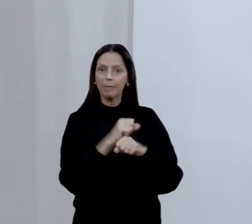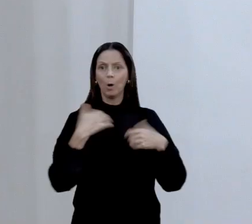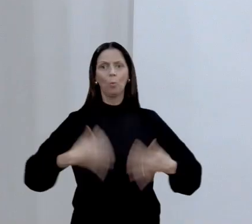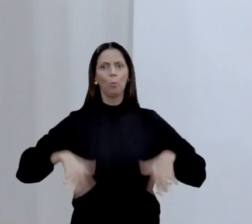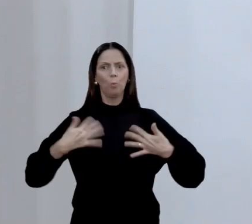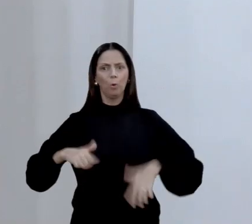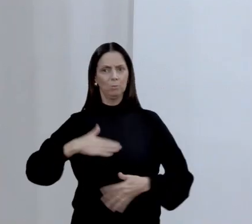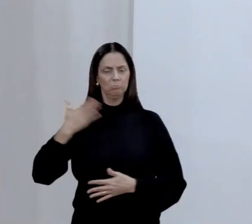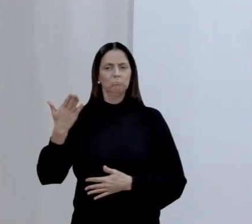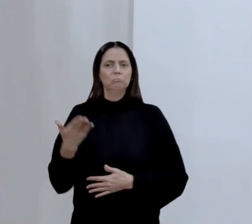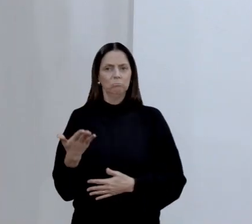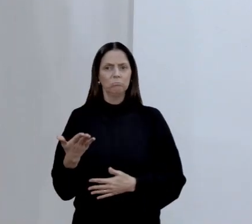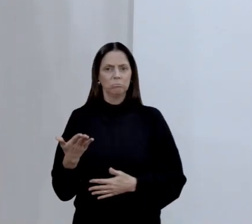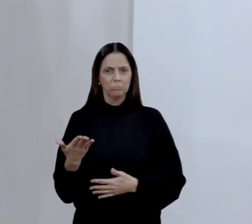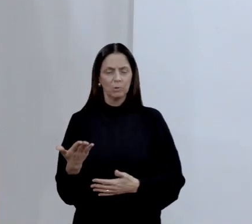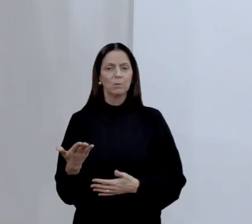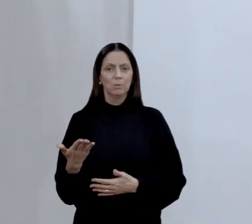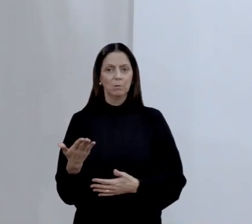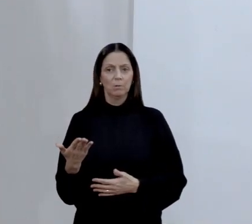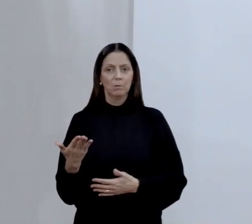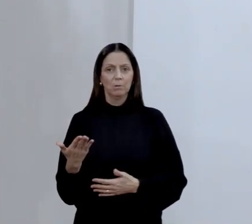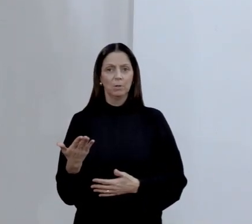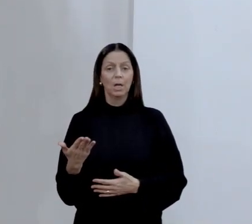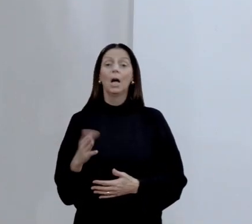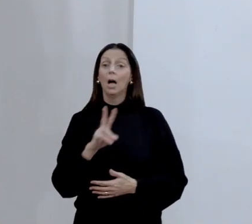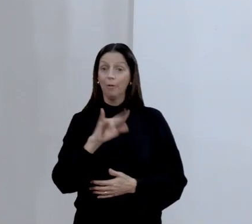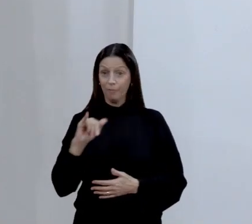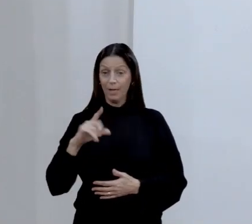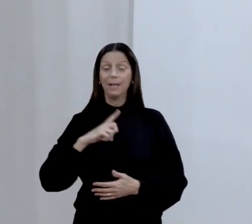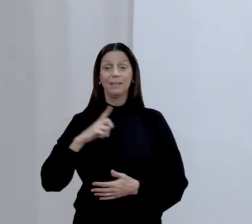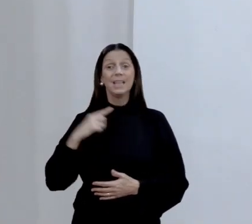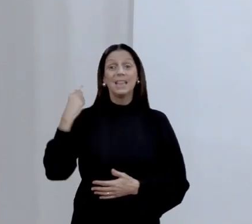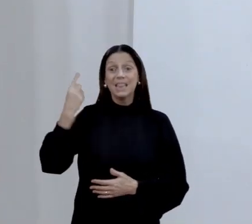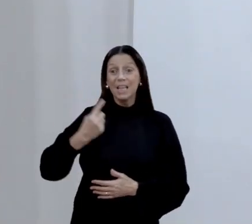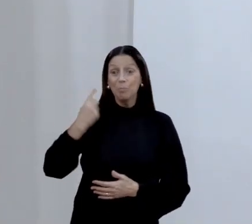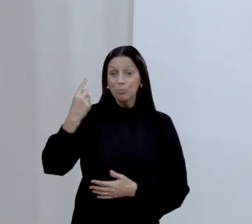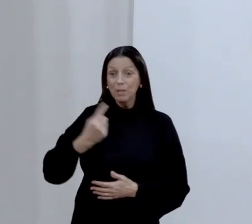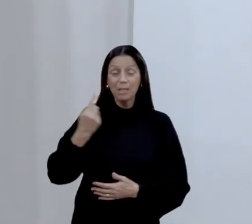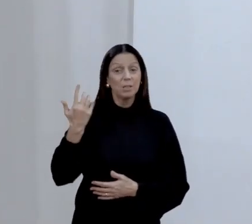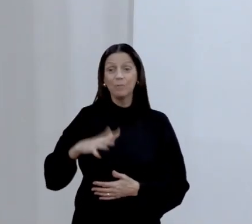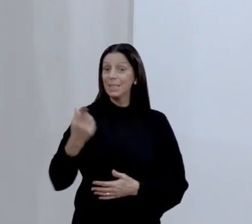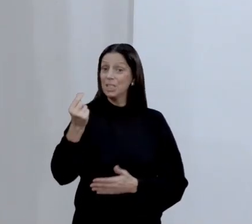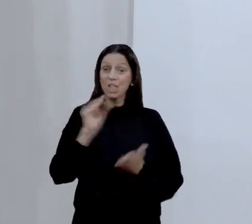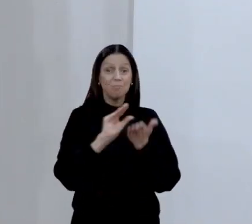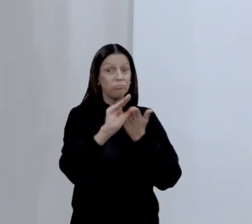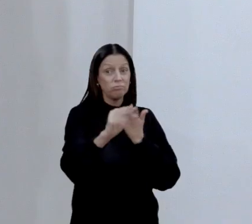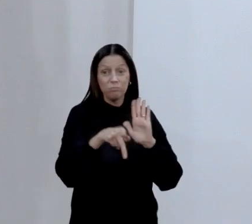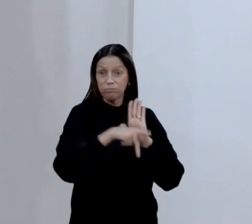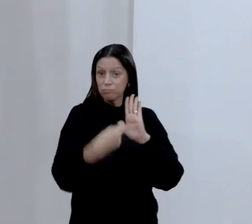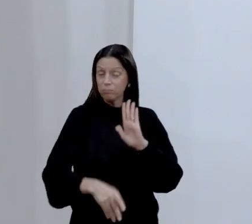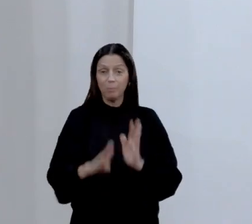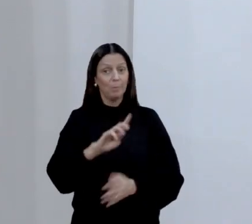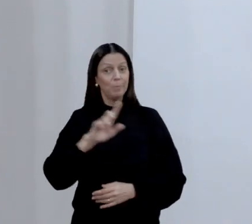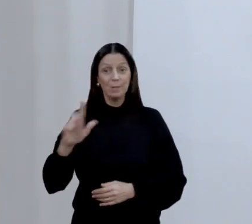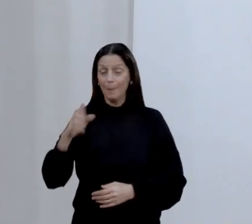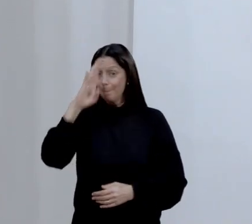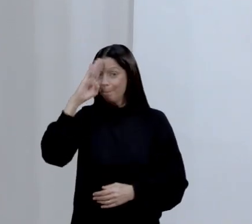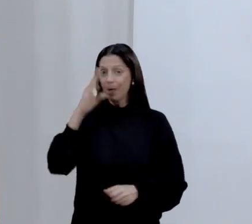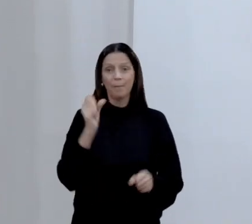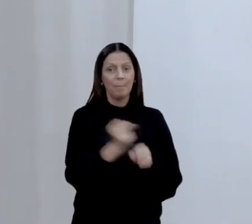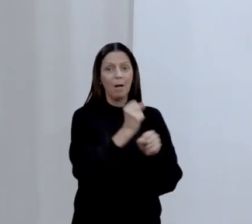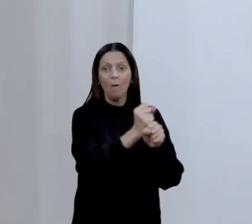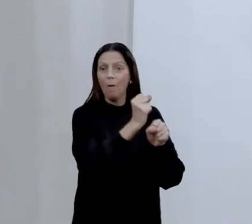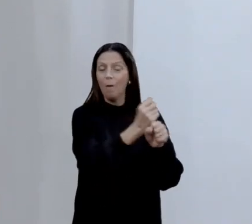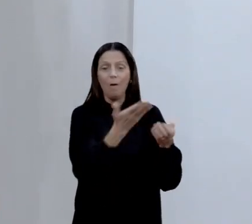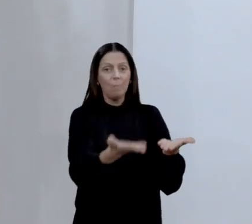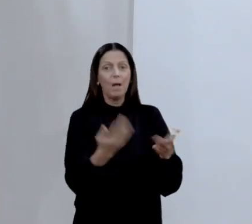algo assustador, e é o que eu falo. Daqui a pouco vai ter deputado que não vai querer mais mandar emendas para Blumenau, principalmente para obras, porque